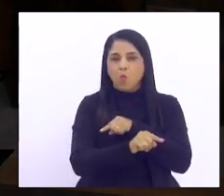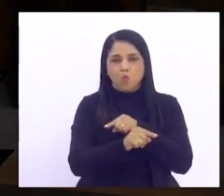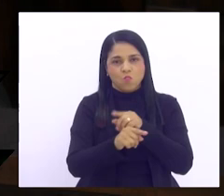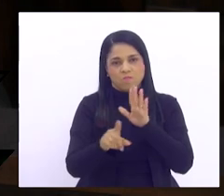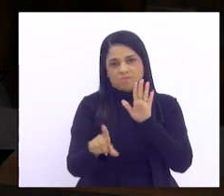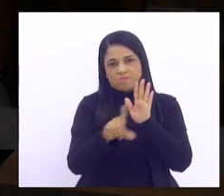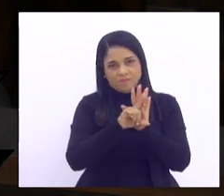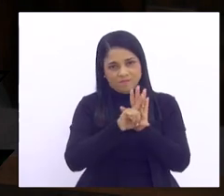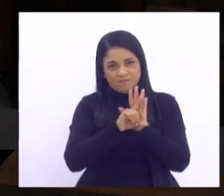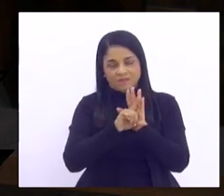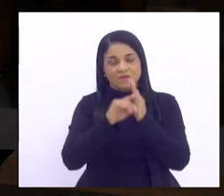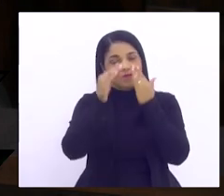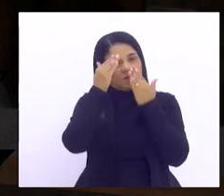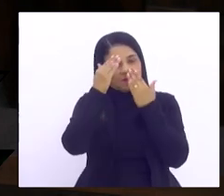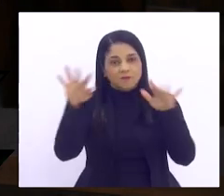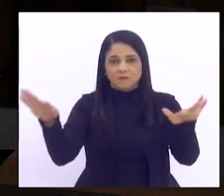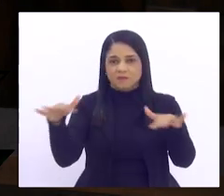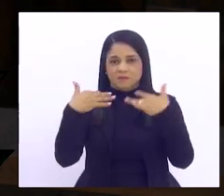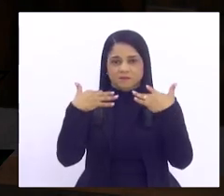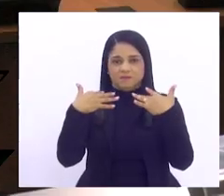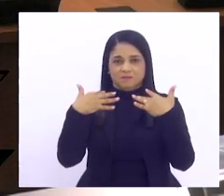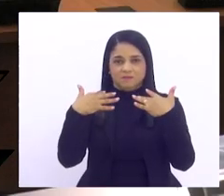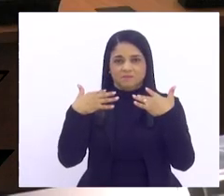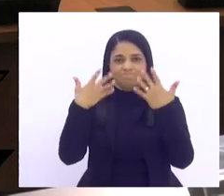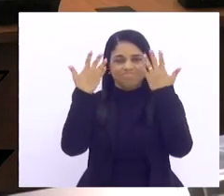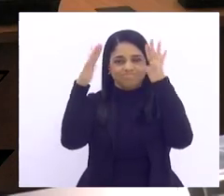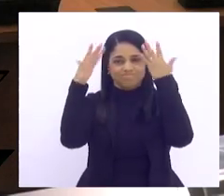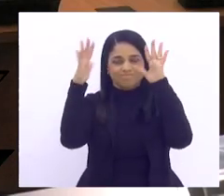Muito obrigado pela atenção de todos.